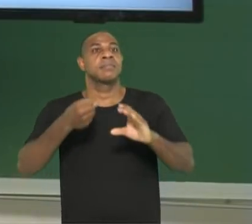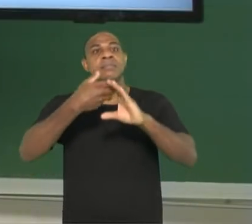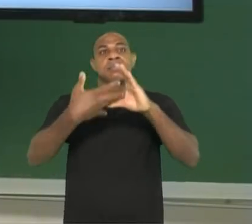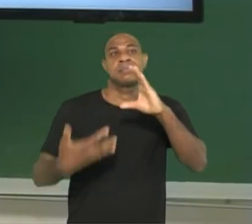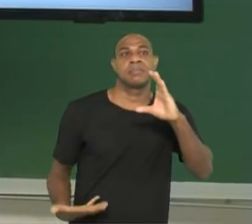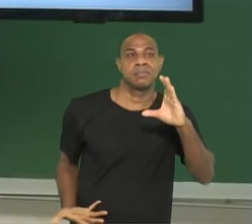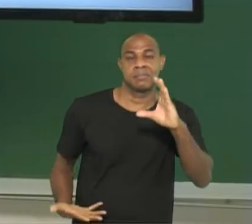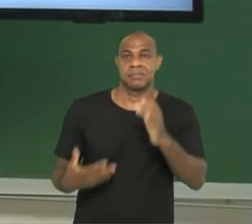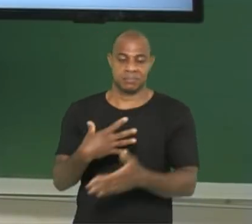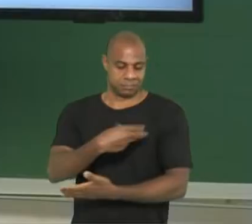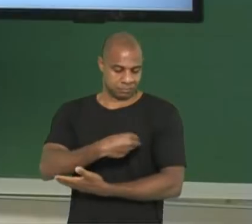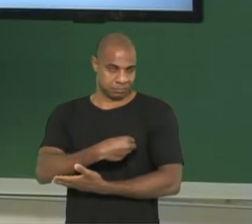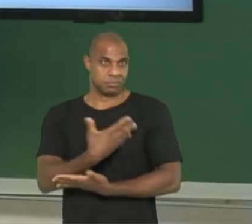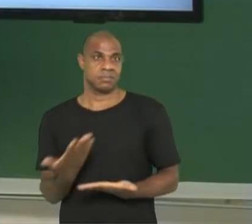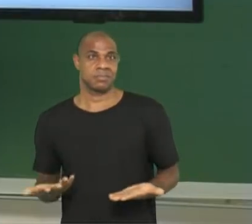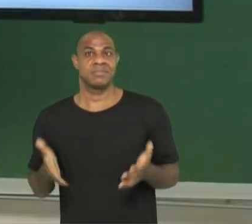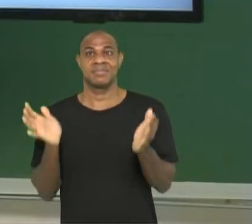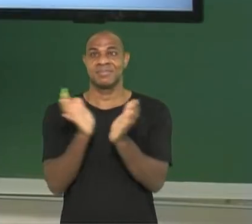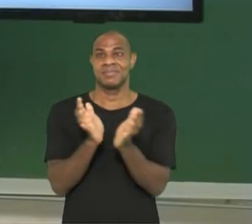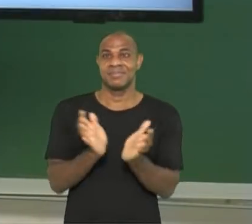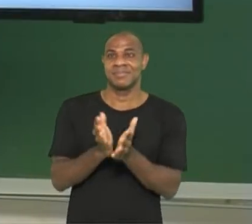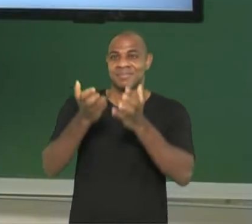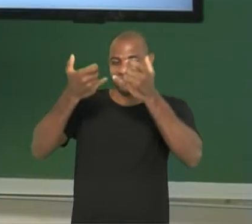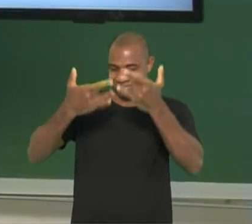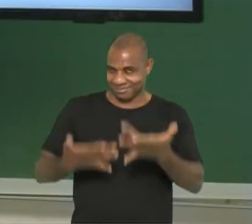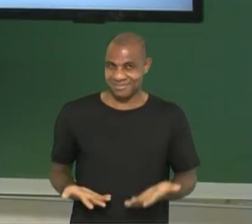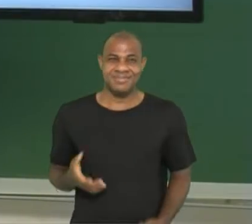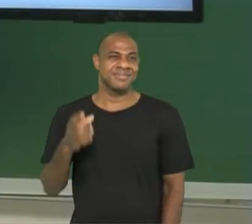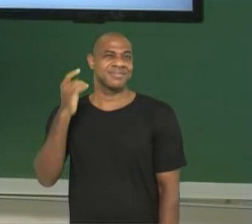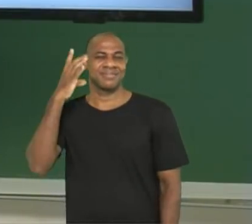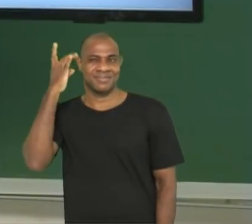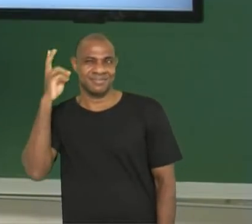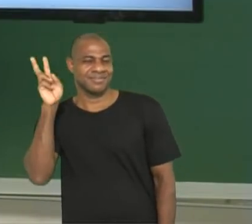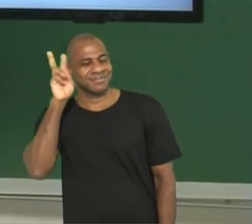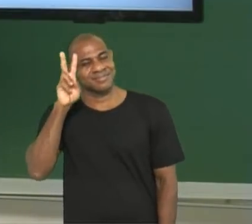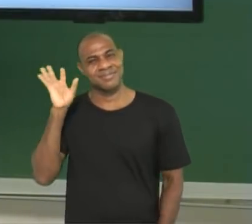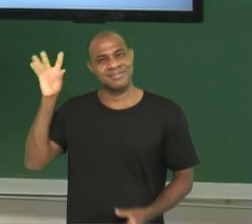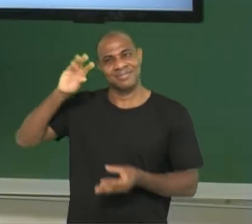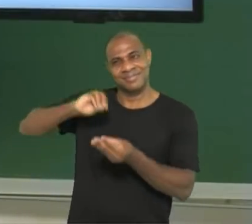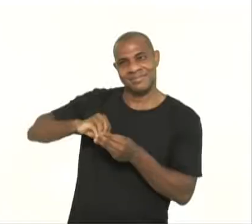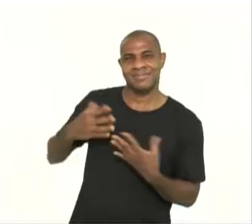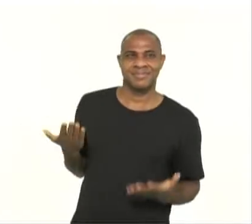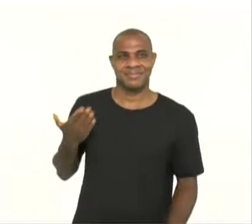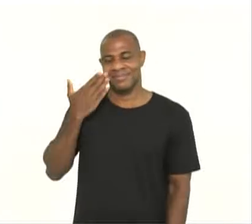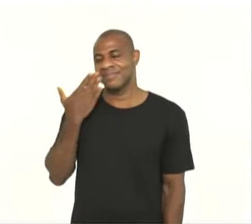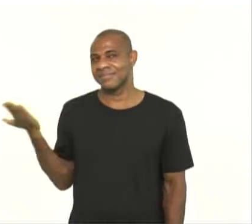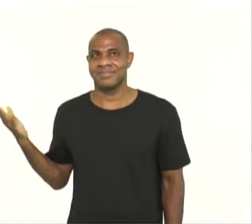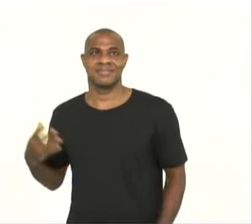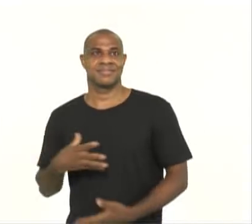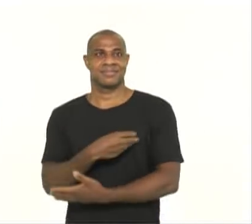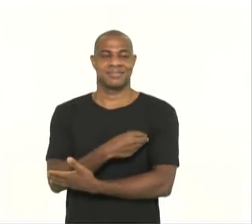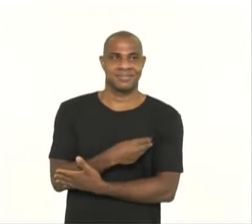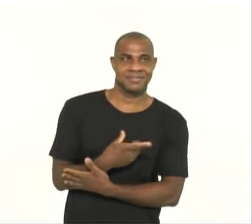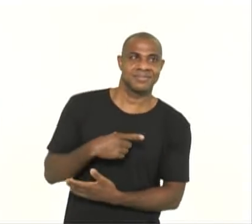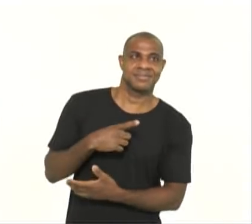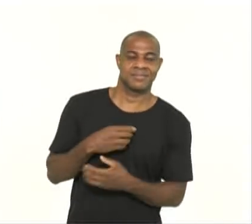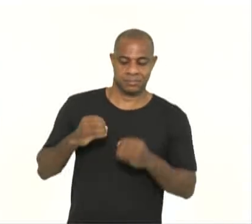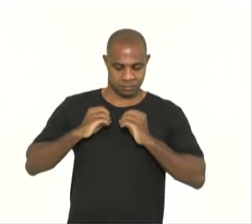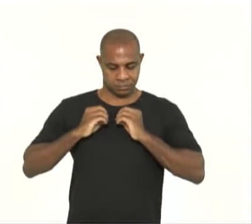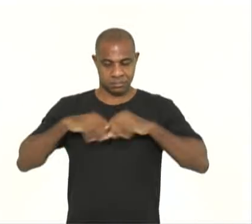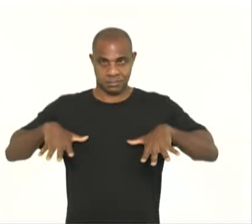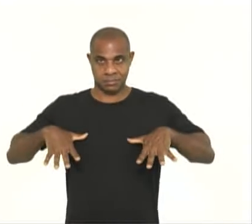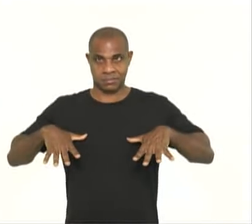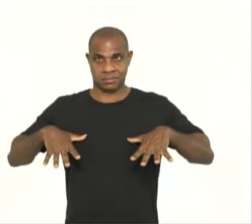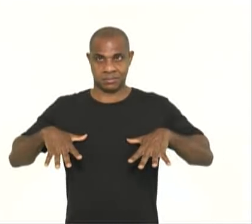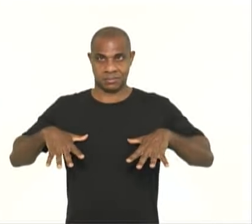características dos mamíferos. Foi o último grupo que a gente analisou, então tá fácil de relembrar tudo isso. Mamíferos têm glândulas mamárias,